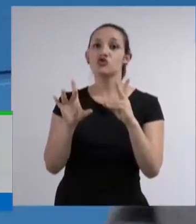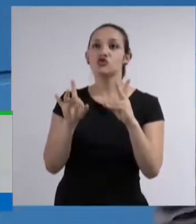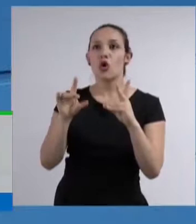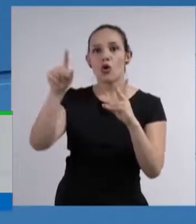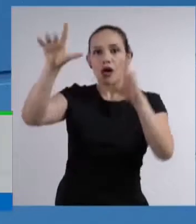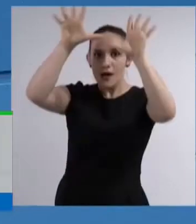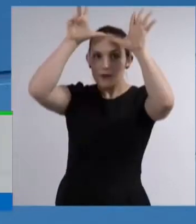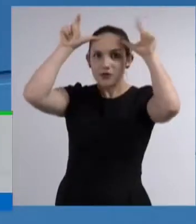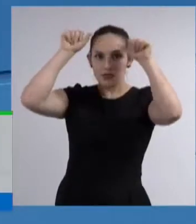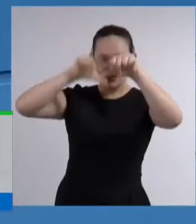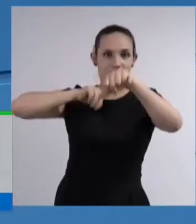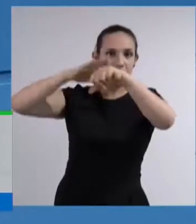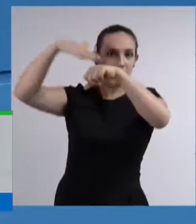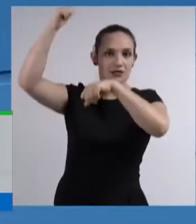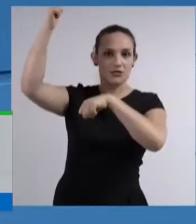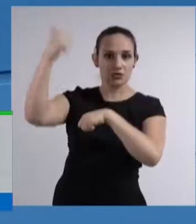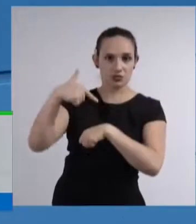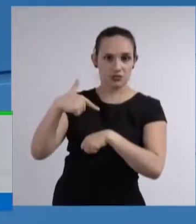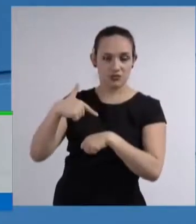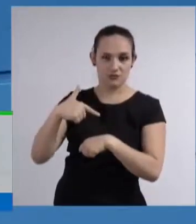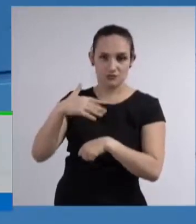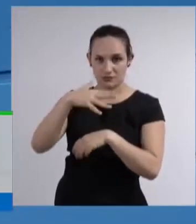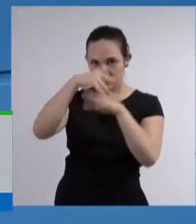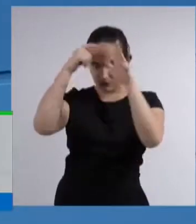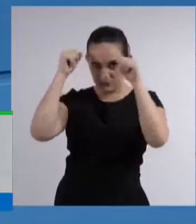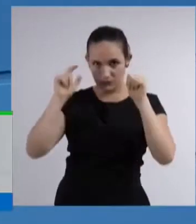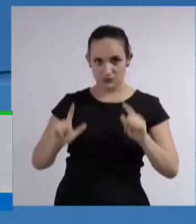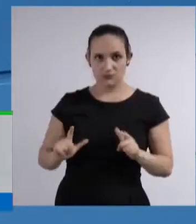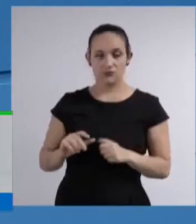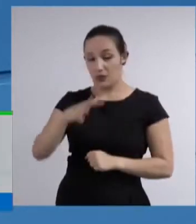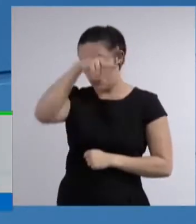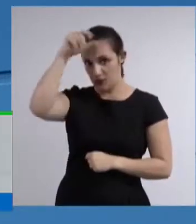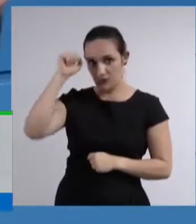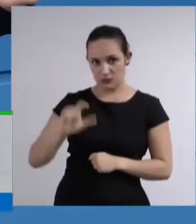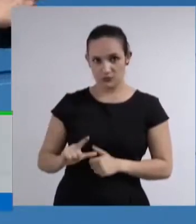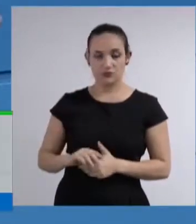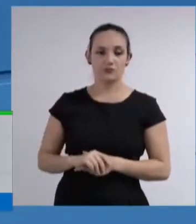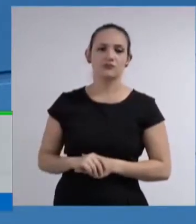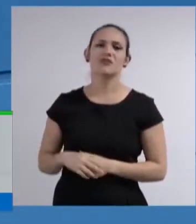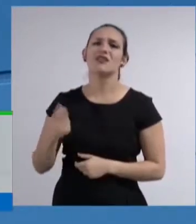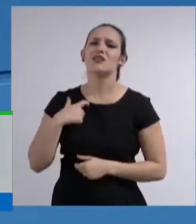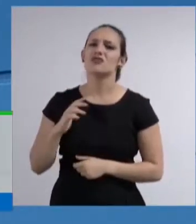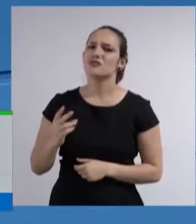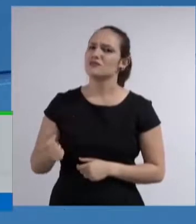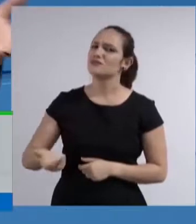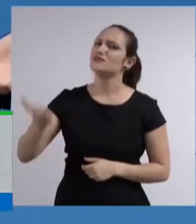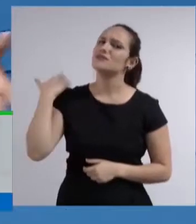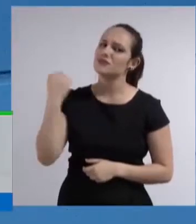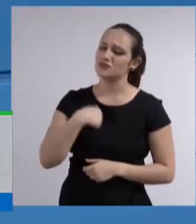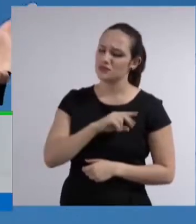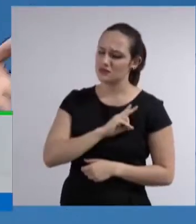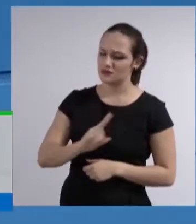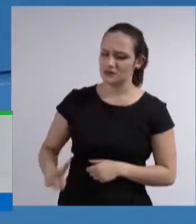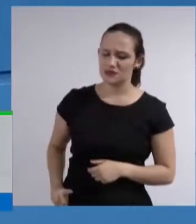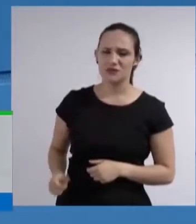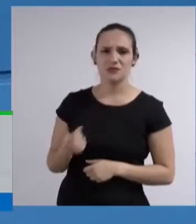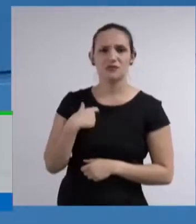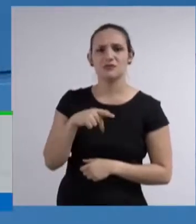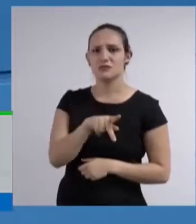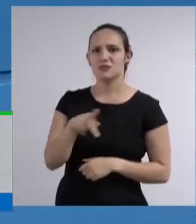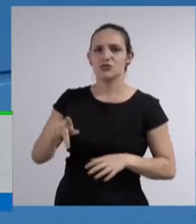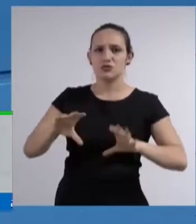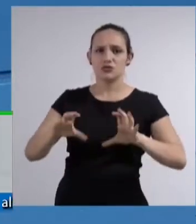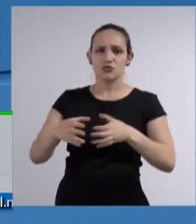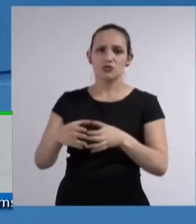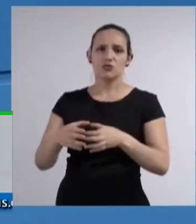o Amazonas. E nós fizemos parte aqui, eu desde vereador, como presidente à época da